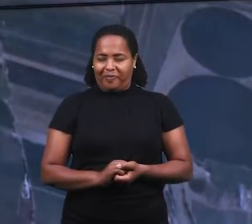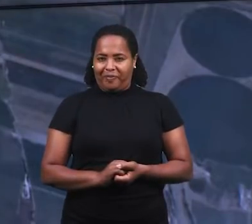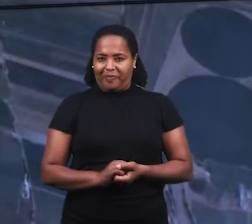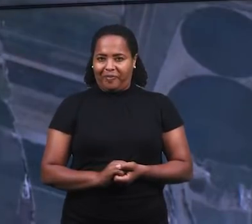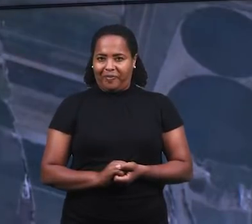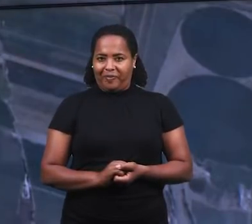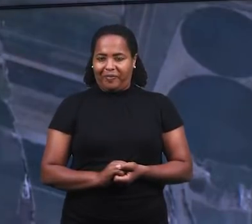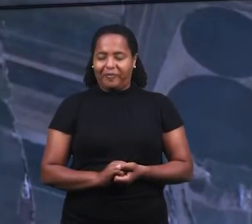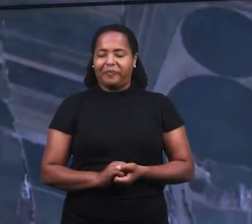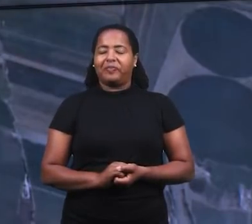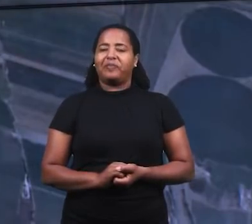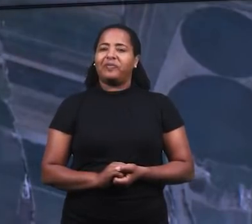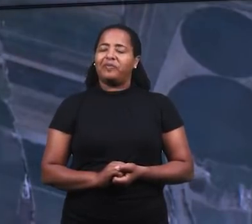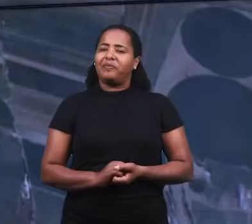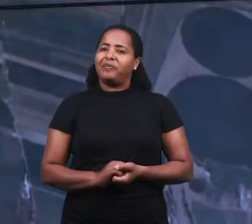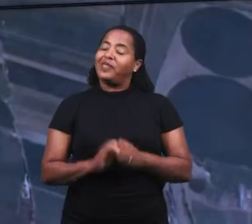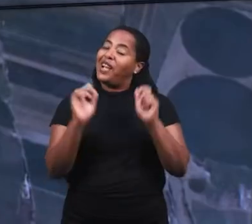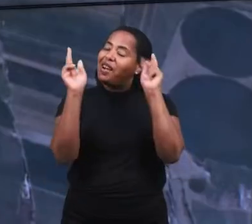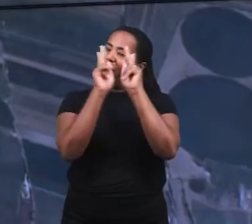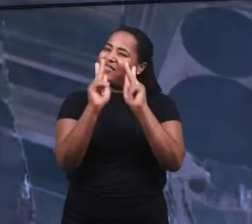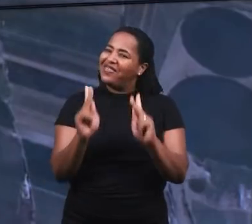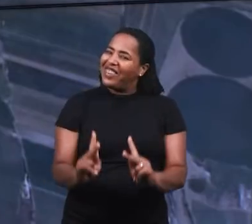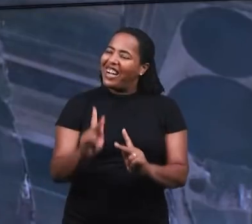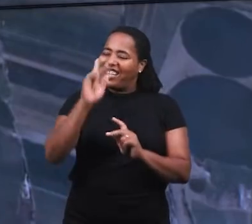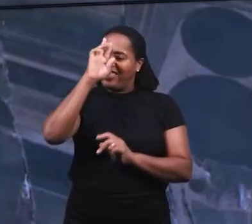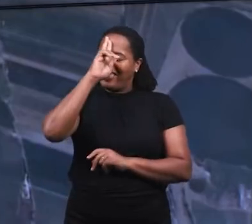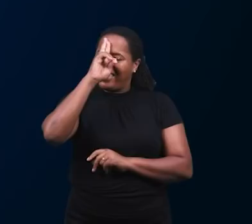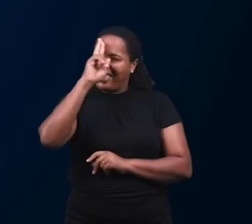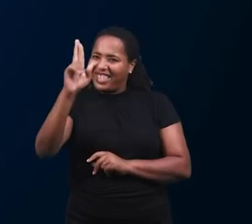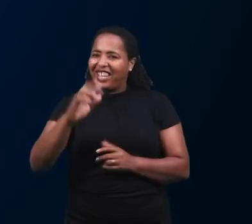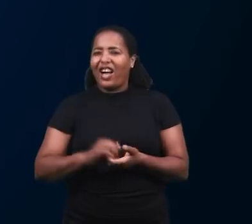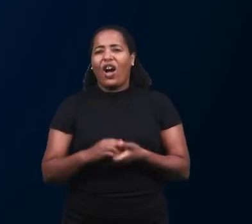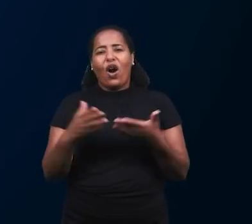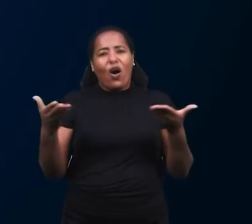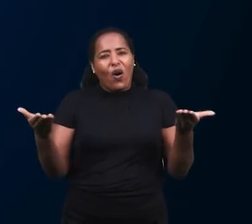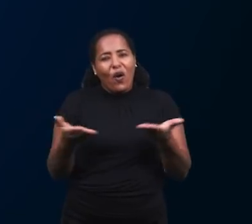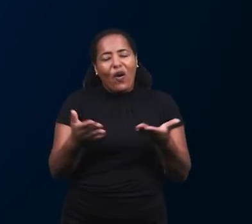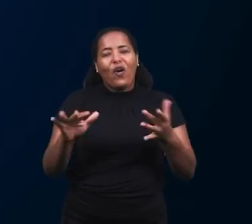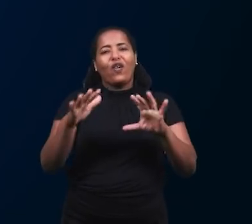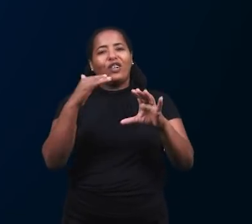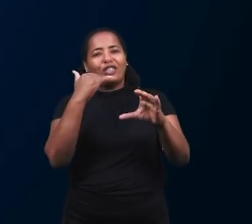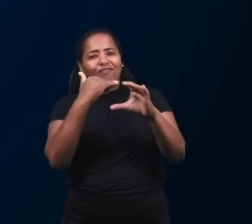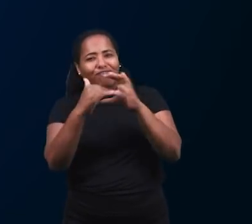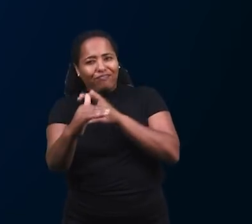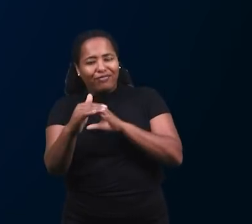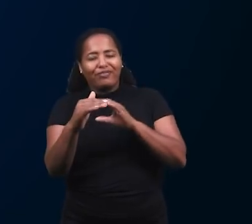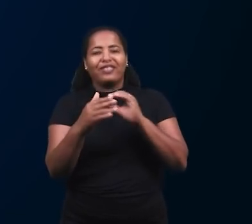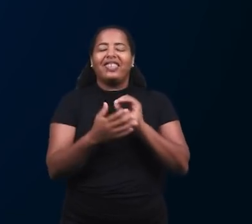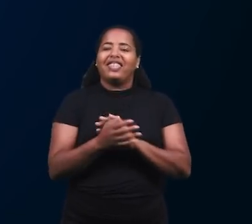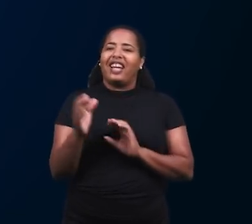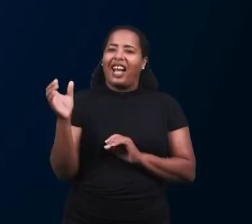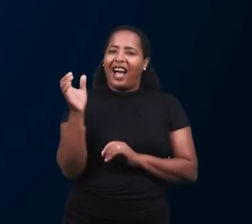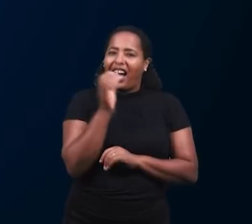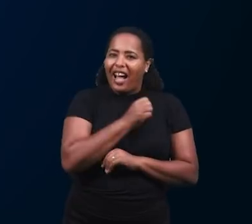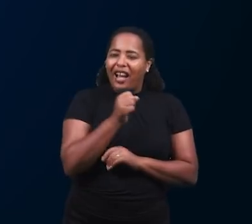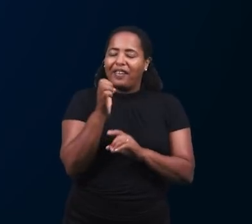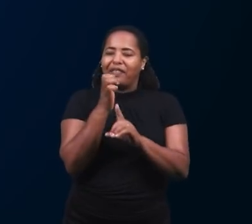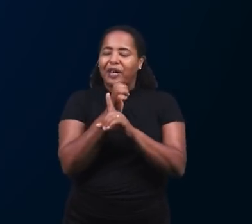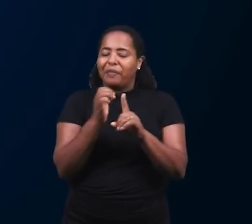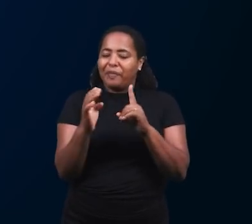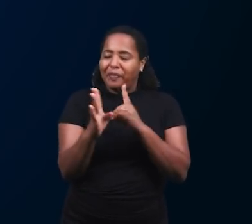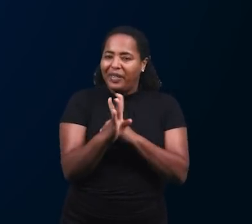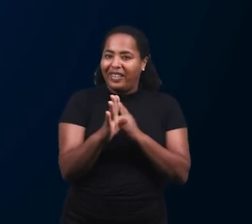de hoje, participando da nossa programação desta tarde. Senhor, irmãos, hoje eu vim enviar minha pequena